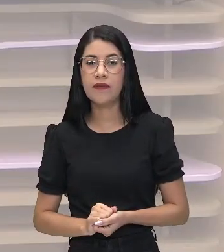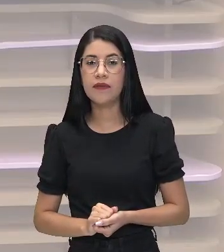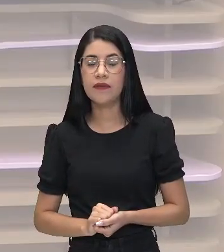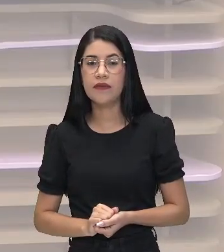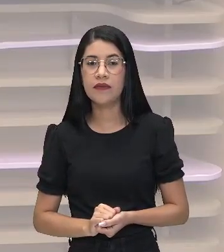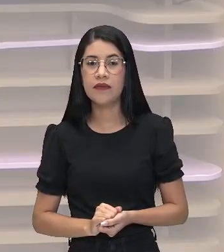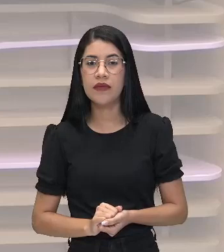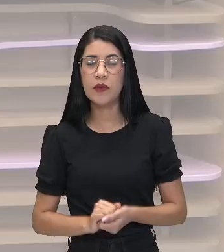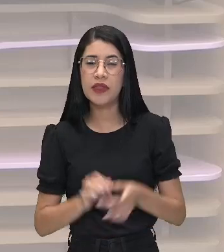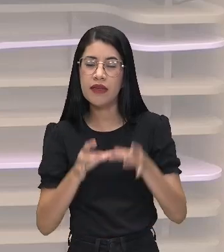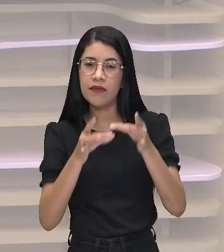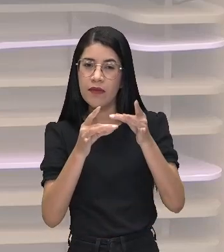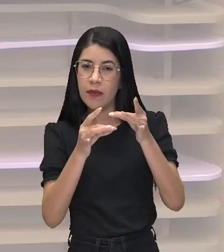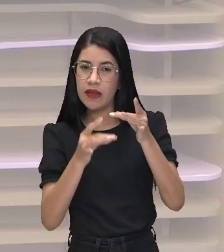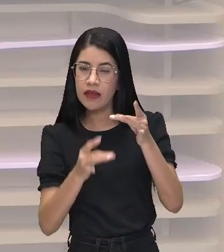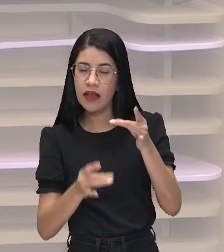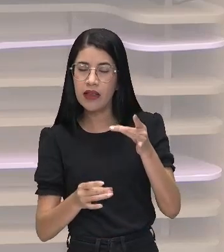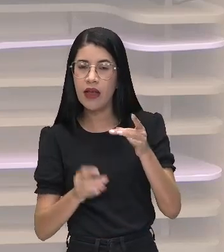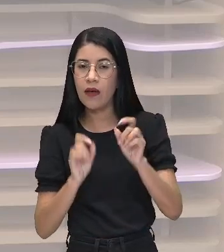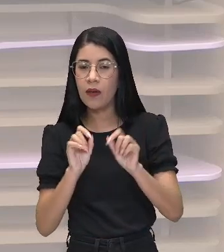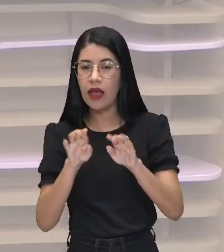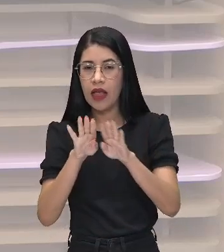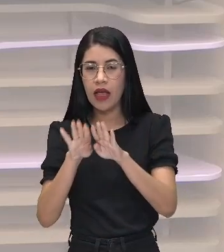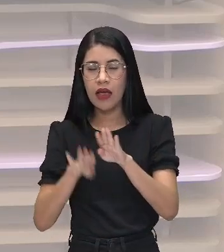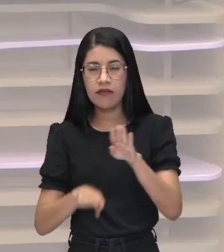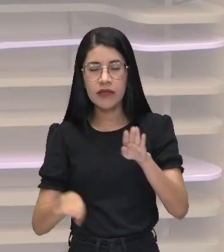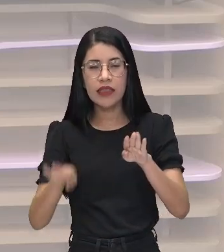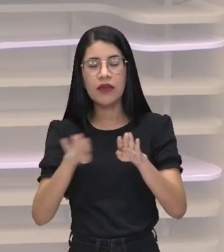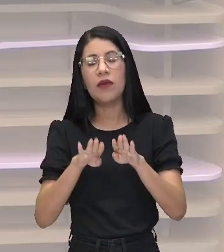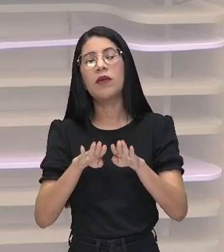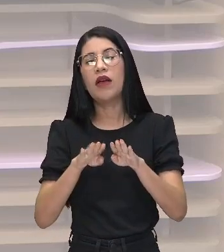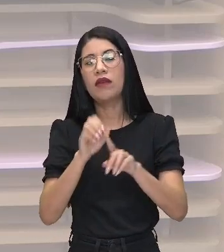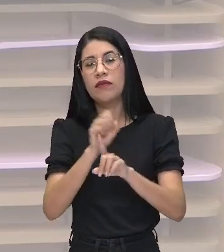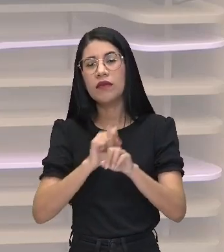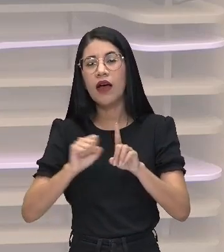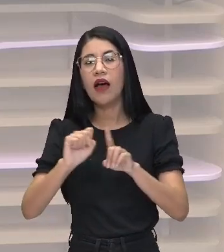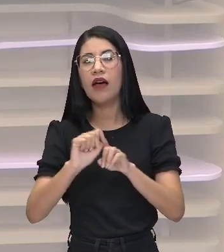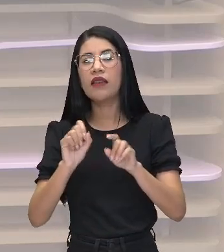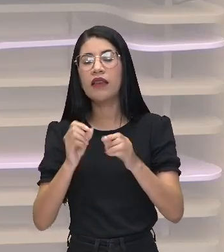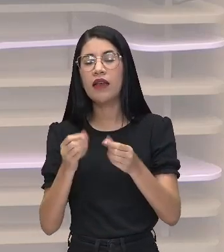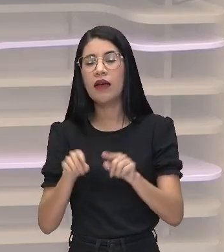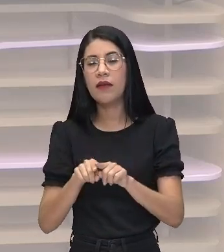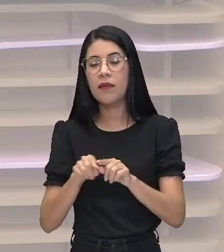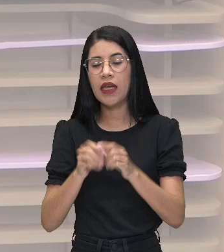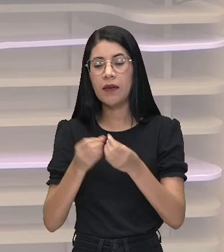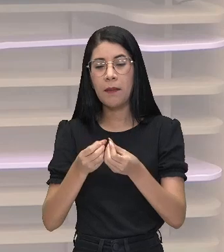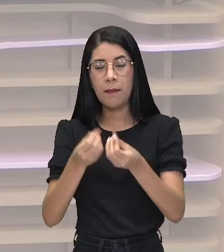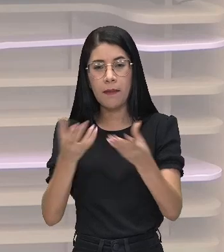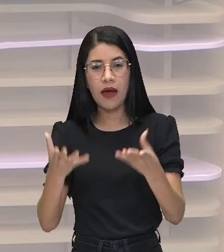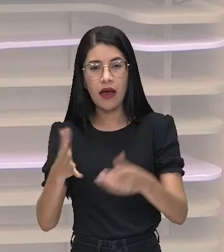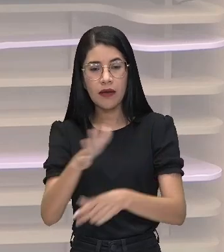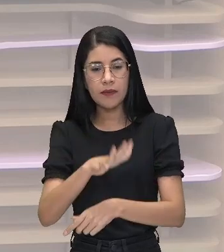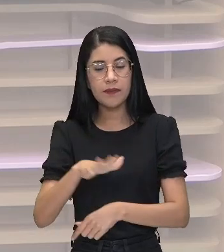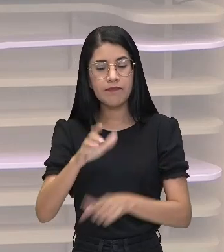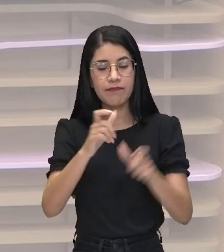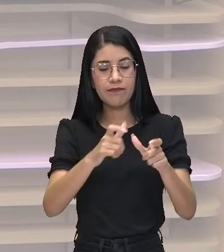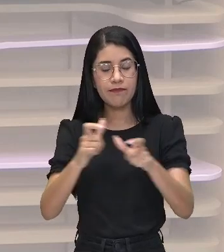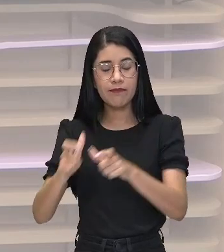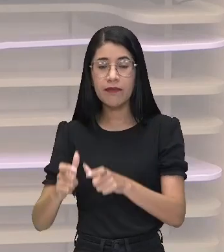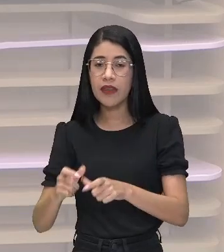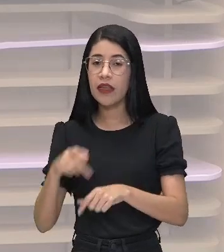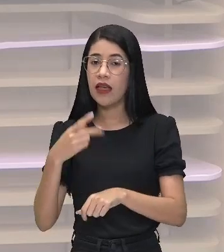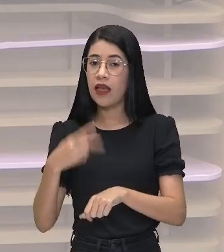inclusive, sobre desigualdade social, distribuição de terras no nosso país, a gente